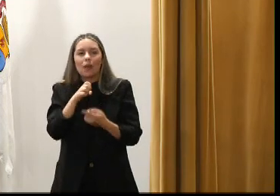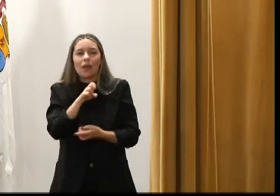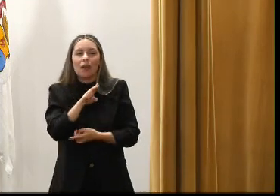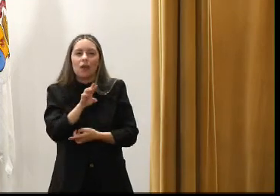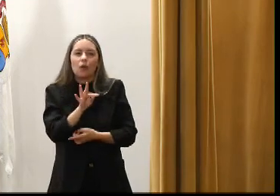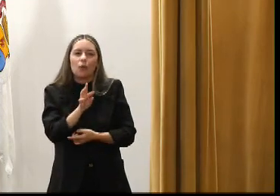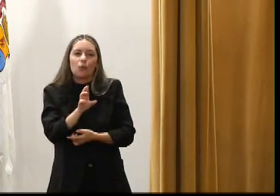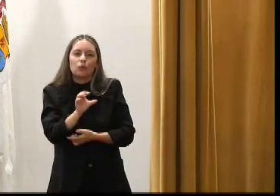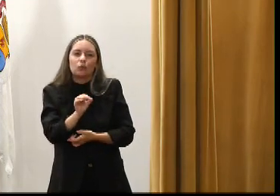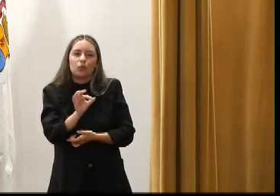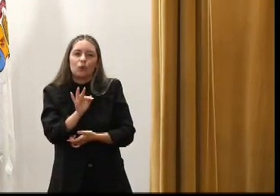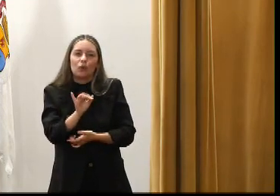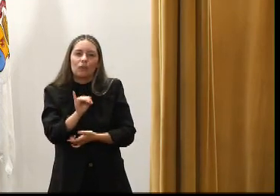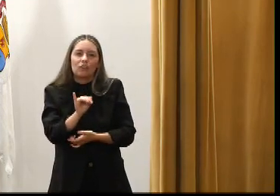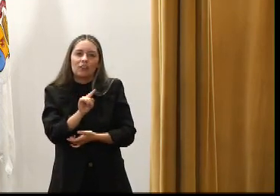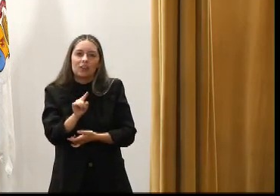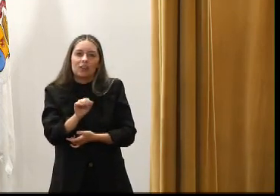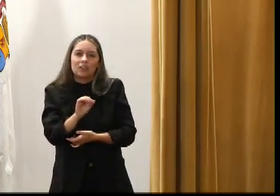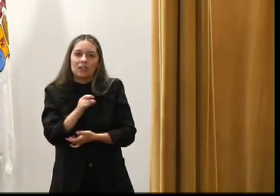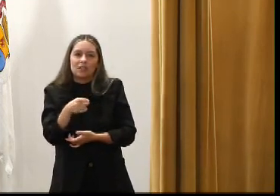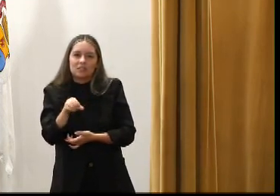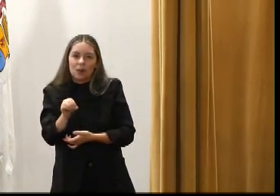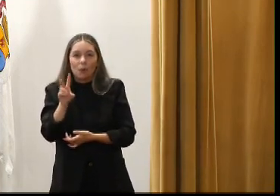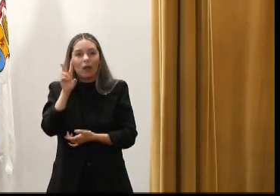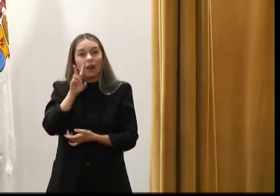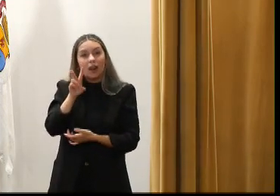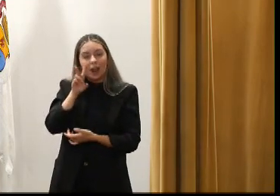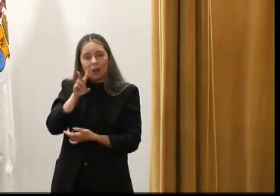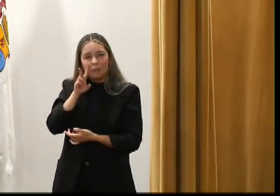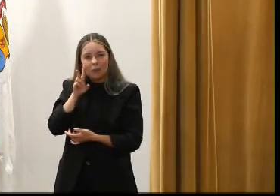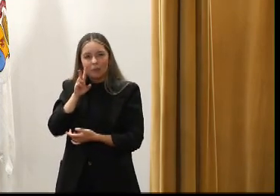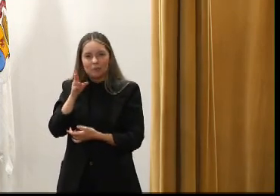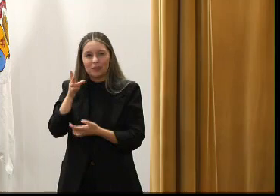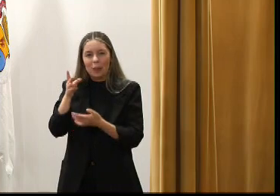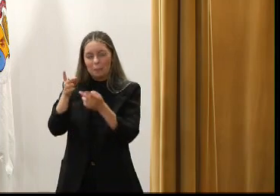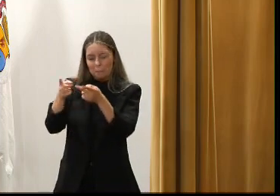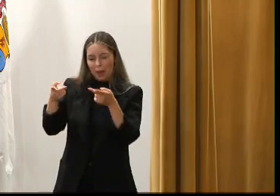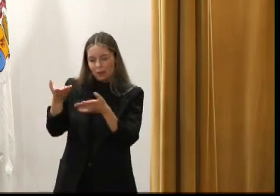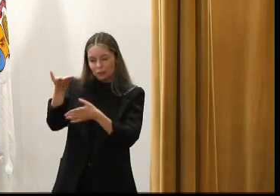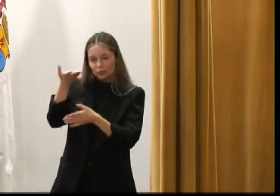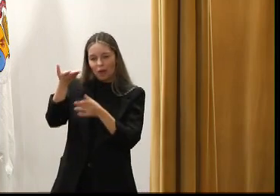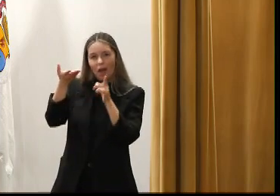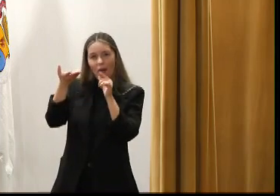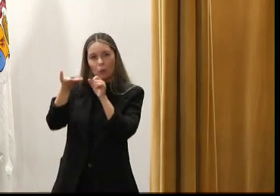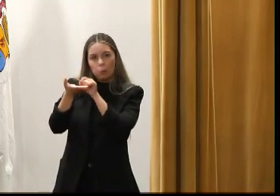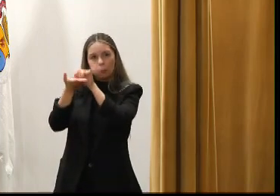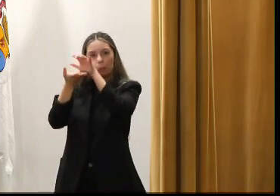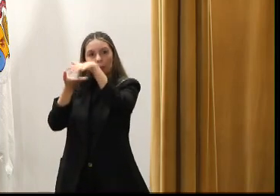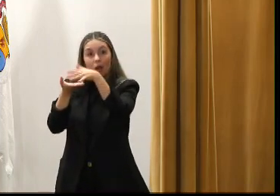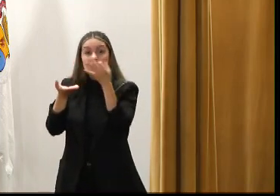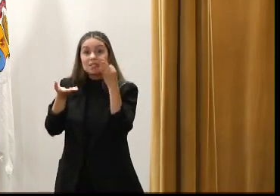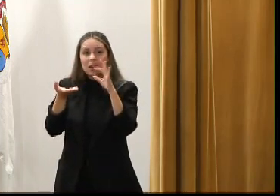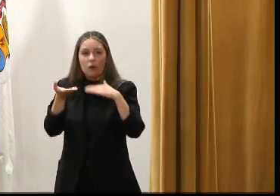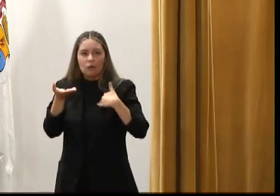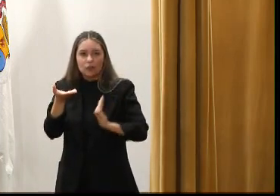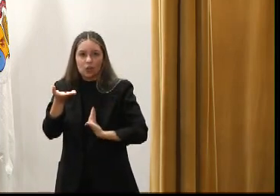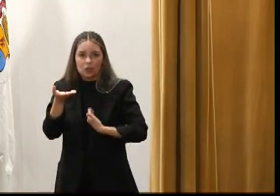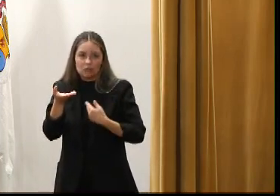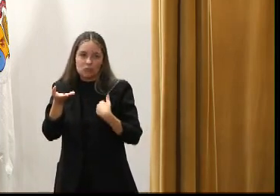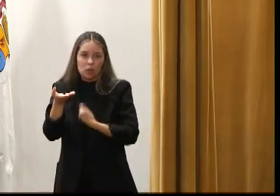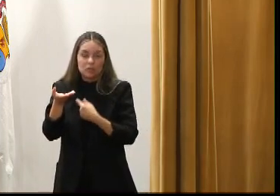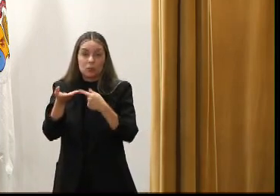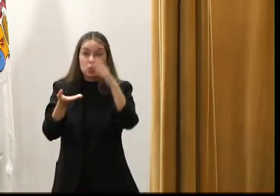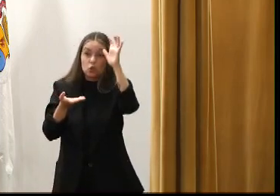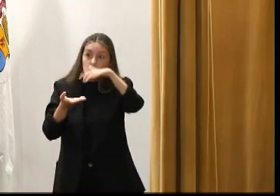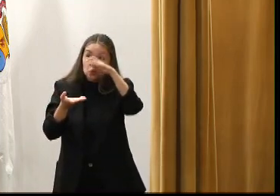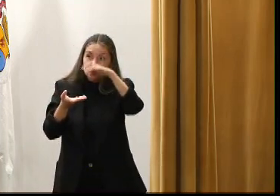eutrofização. Tá? Lembram do prato que escorre por cima a água? Isso aqui nos salva. São as chuvas que nos salvam, porque daí a